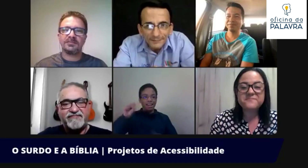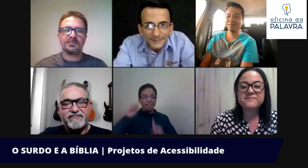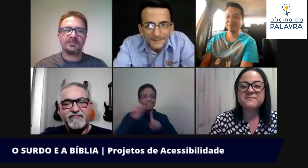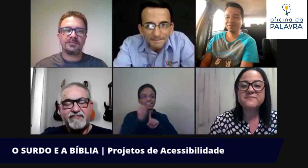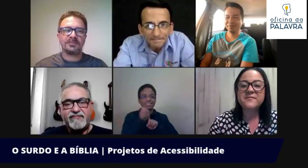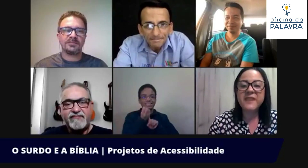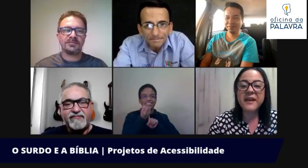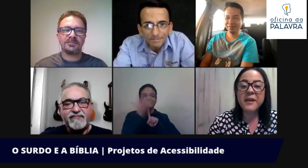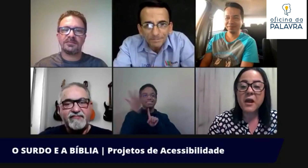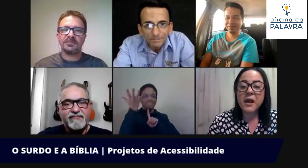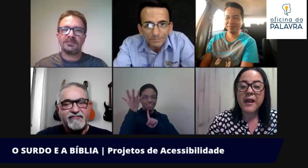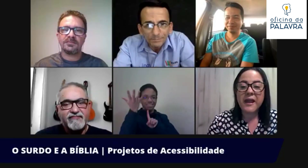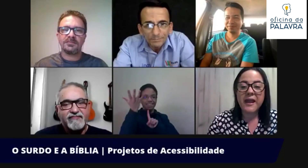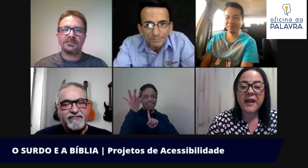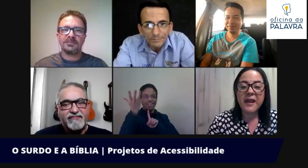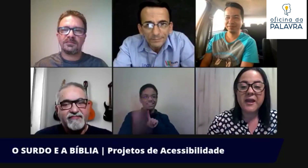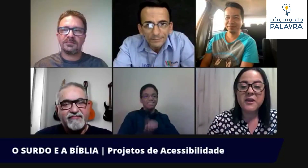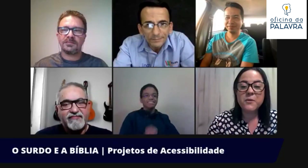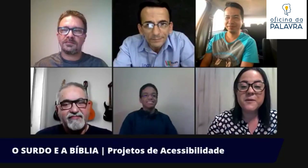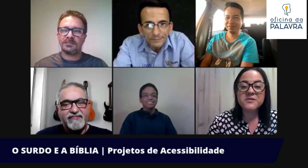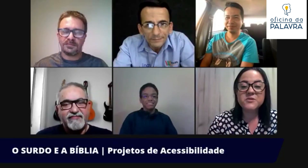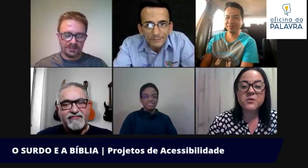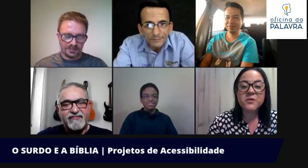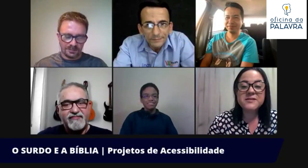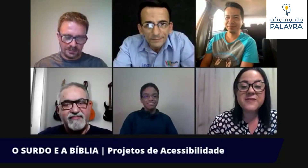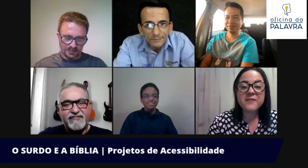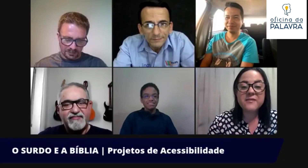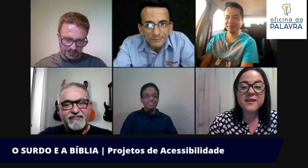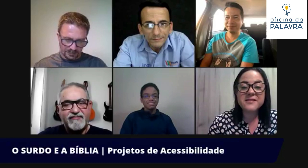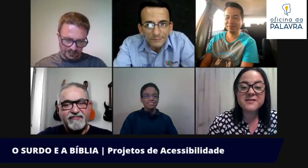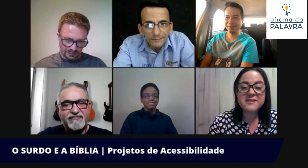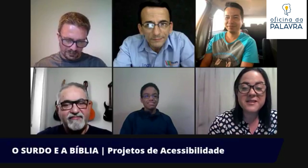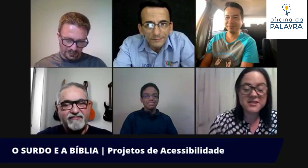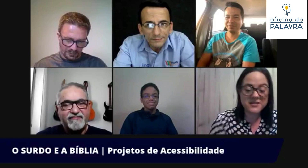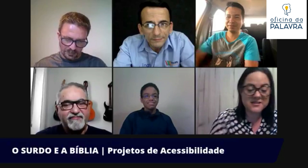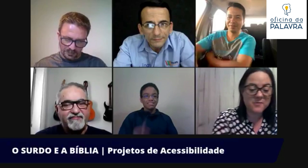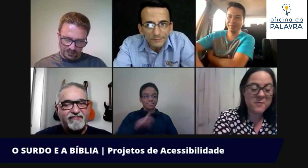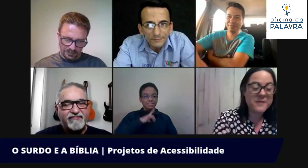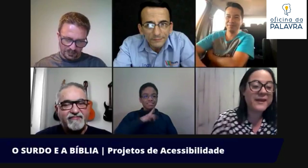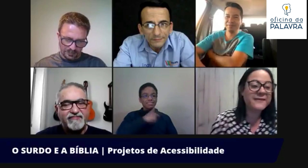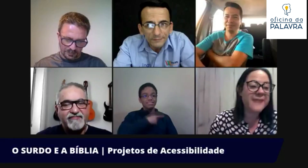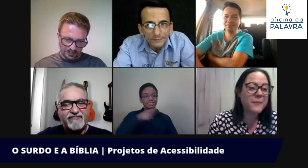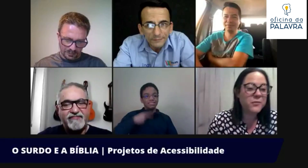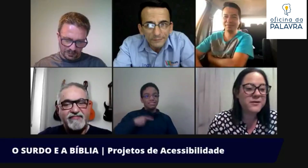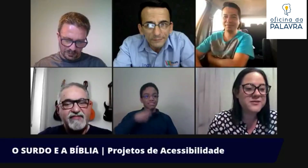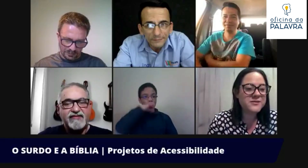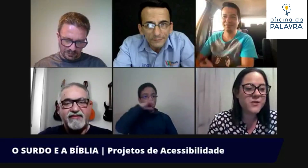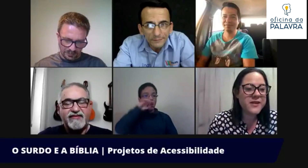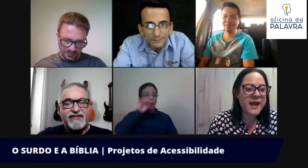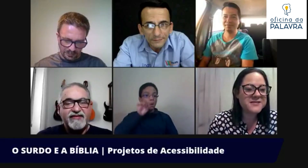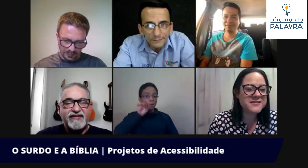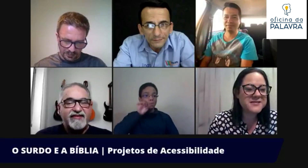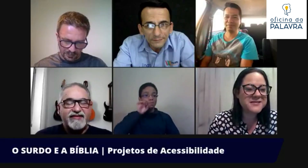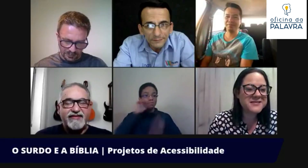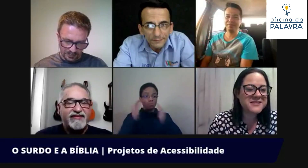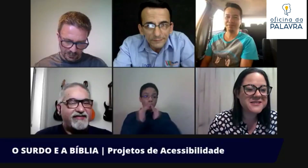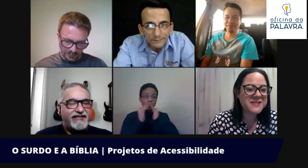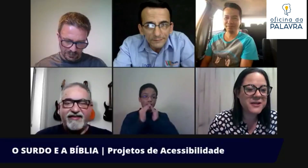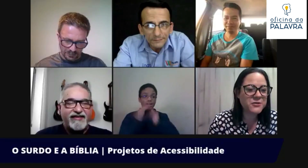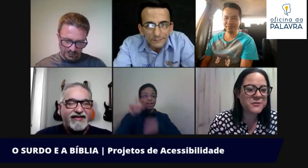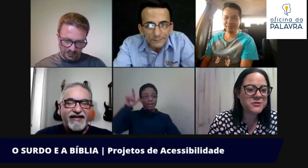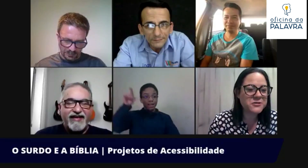Surda, né? E o pastor Estevão reside nesse momento em Anápolis,